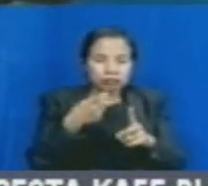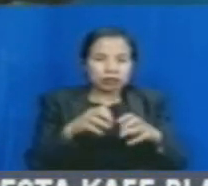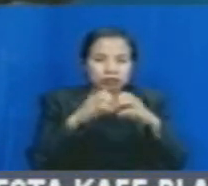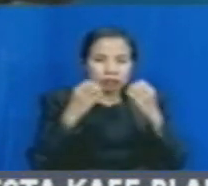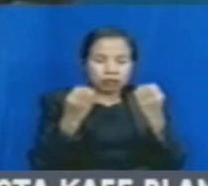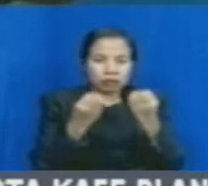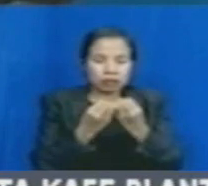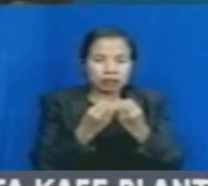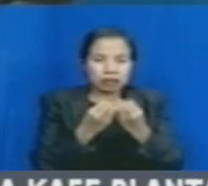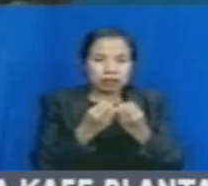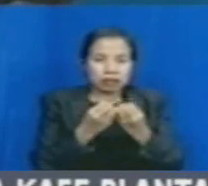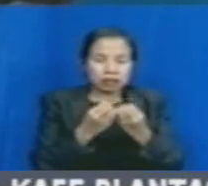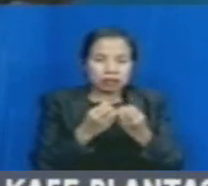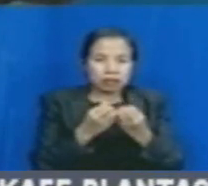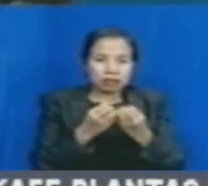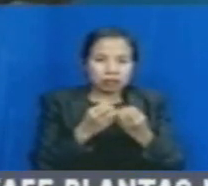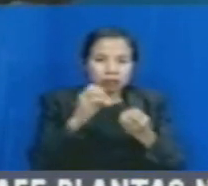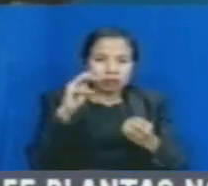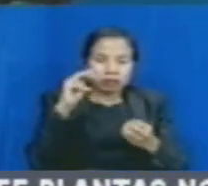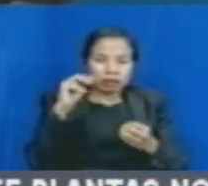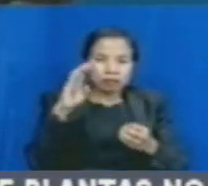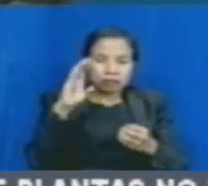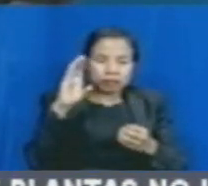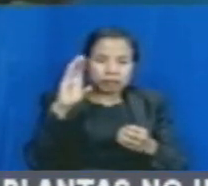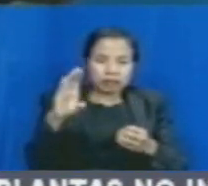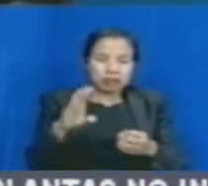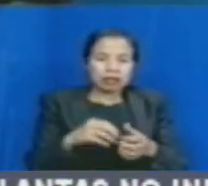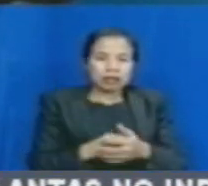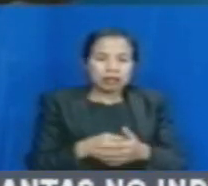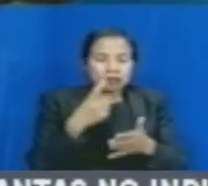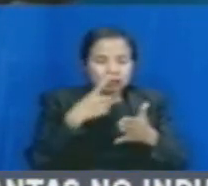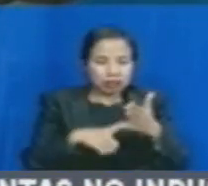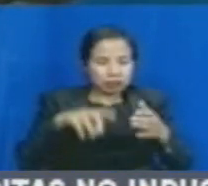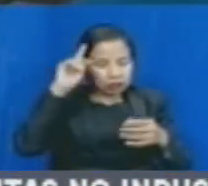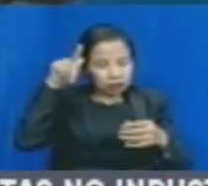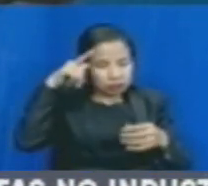né? Sai da maca Timor-Leste tem que cumprir o contexto político, né?